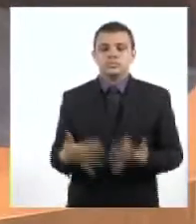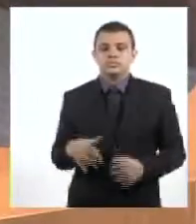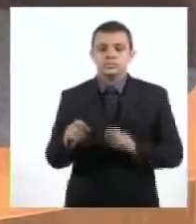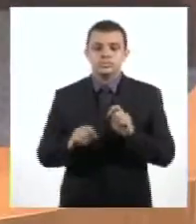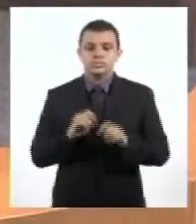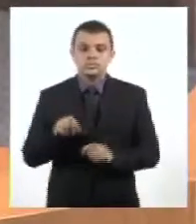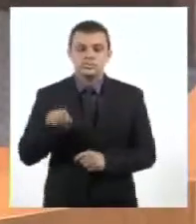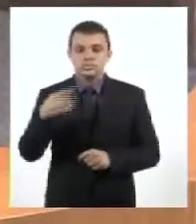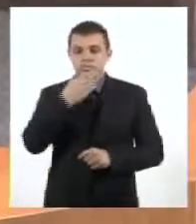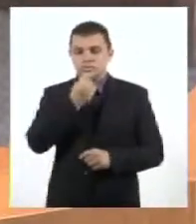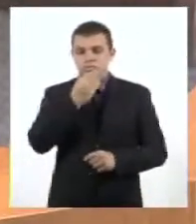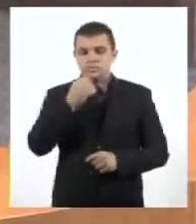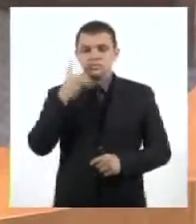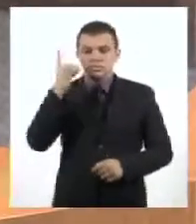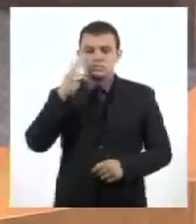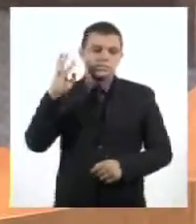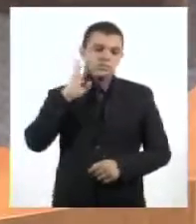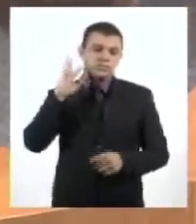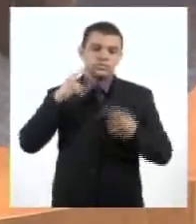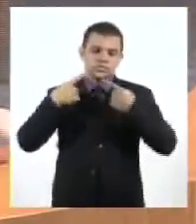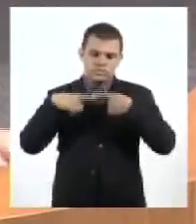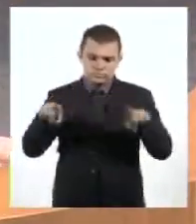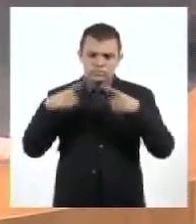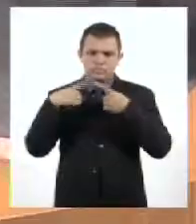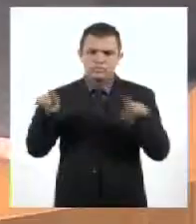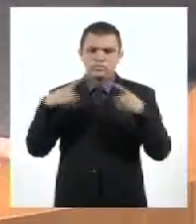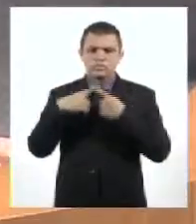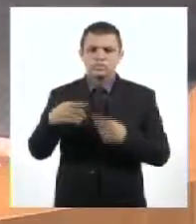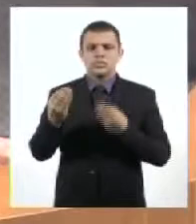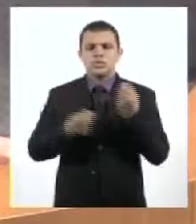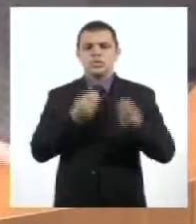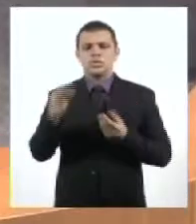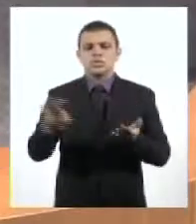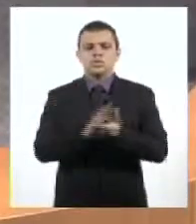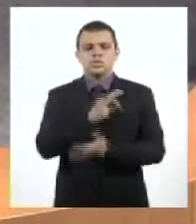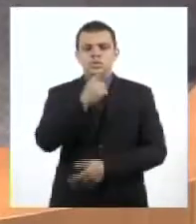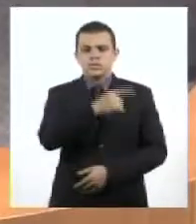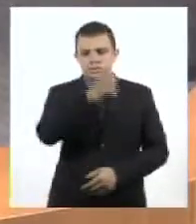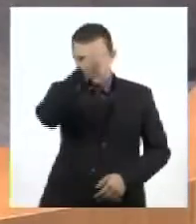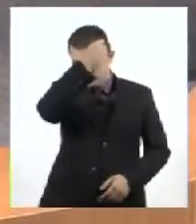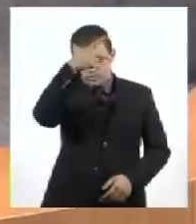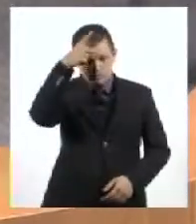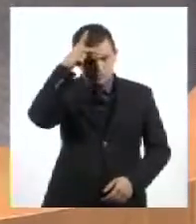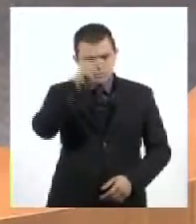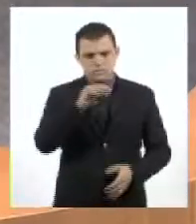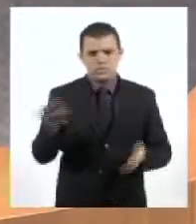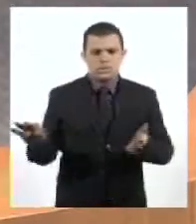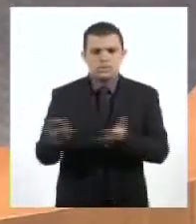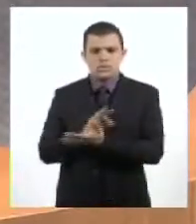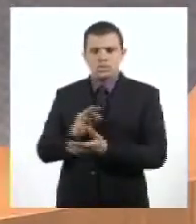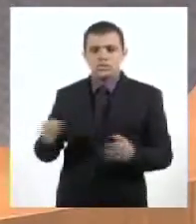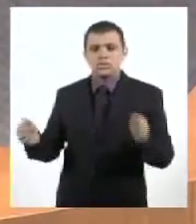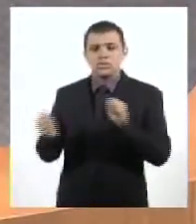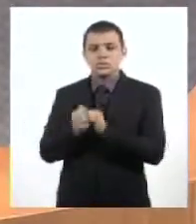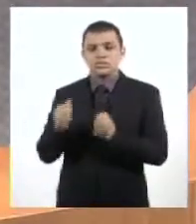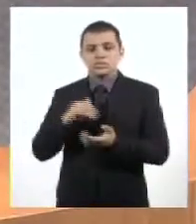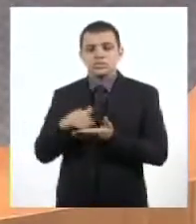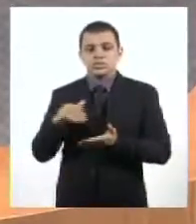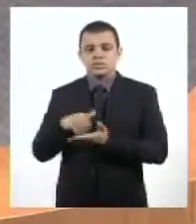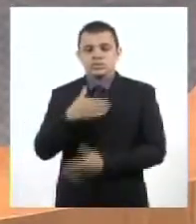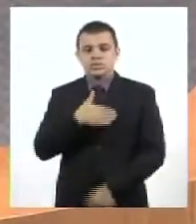tanto tem falado, o deputado Wellington, com relação à contratação da Prefeitura de São Luís através da Secretaria de